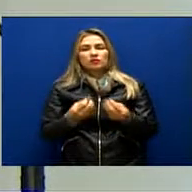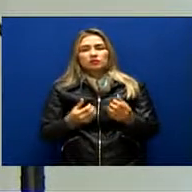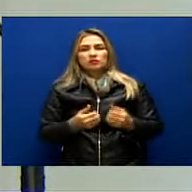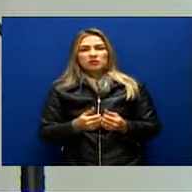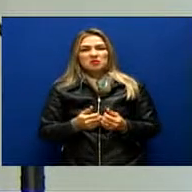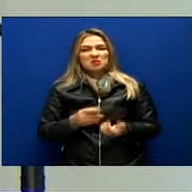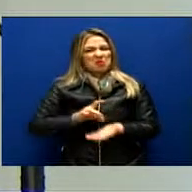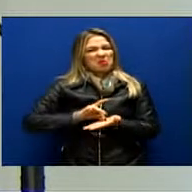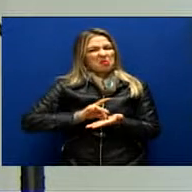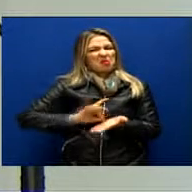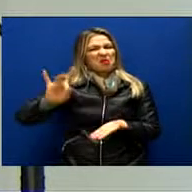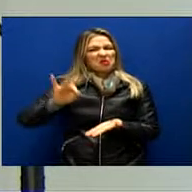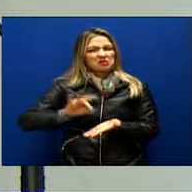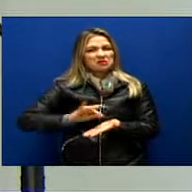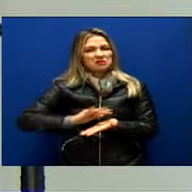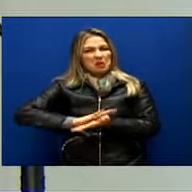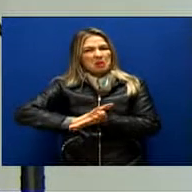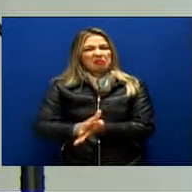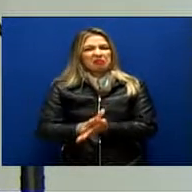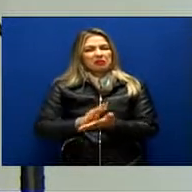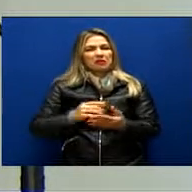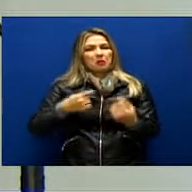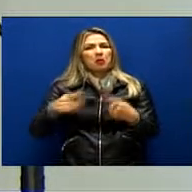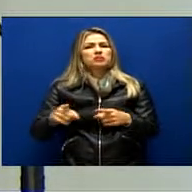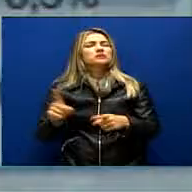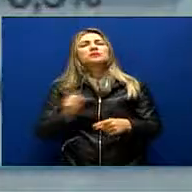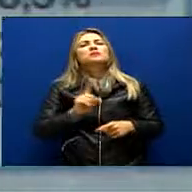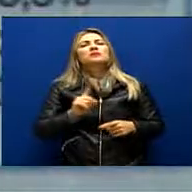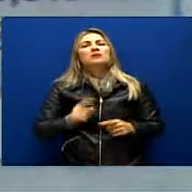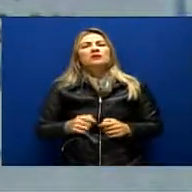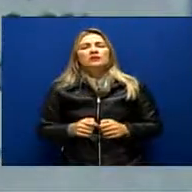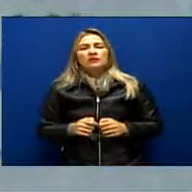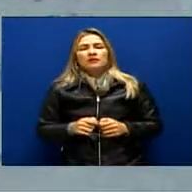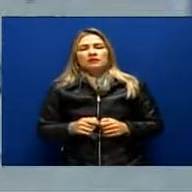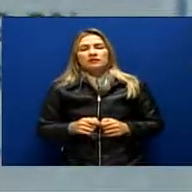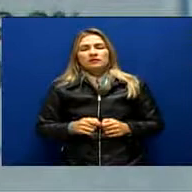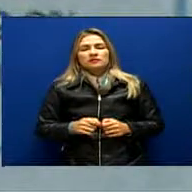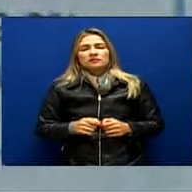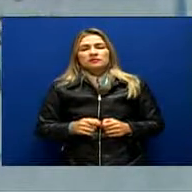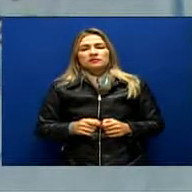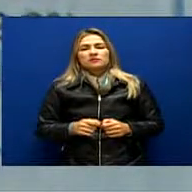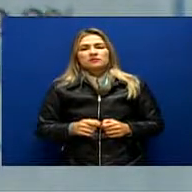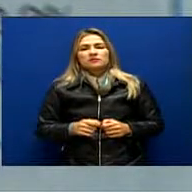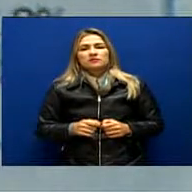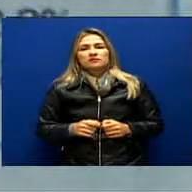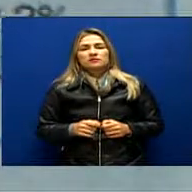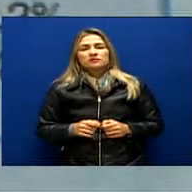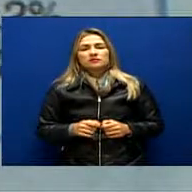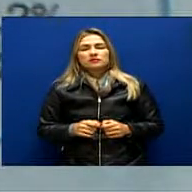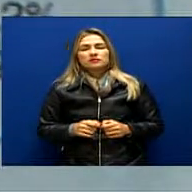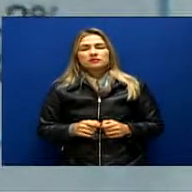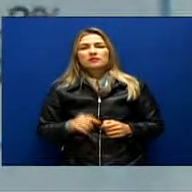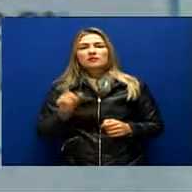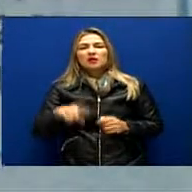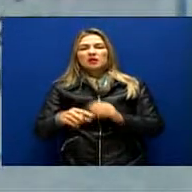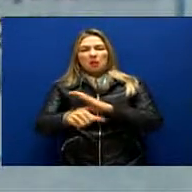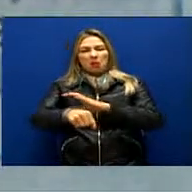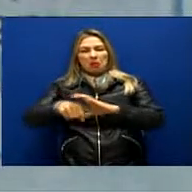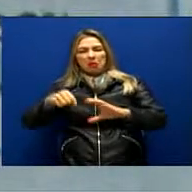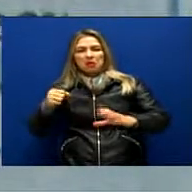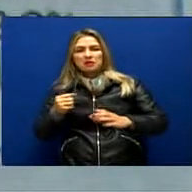ser. Ninguém pode ser agredido, menosprezado, vereador Hudson. Ninguém pode ser, vereador